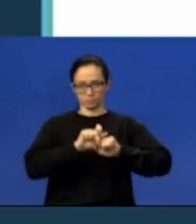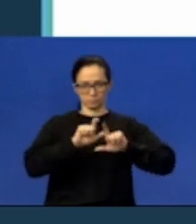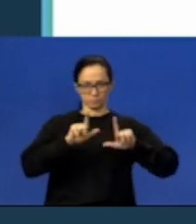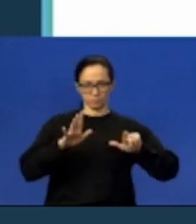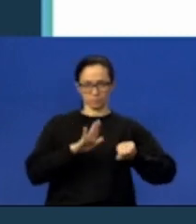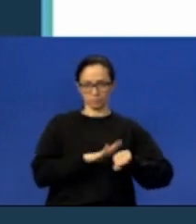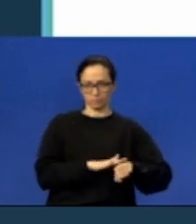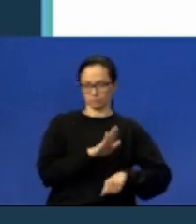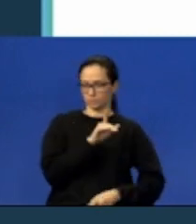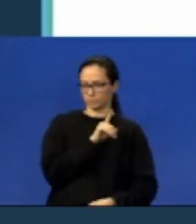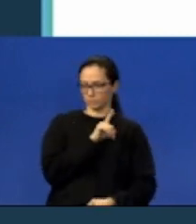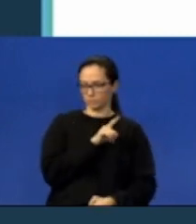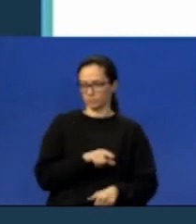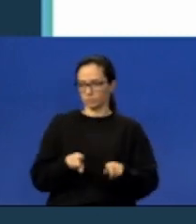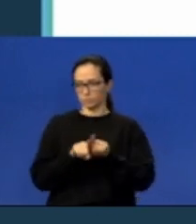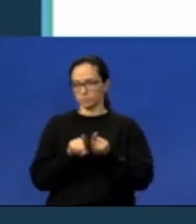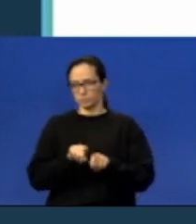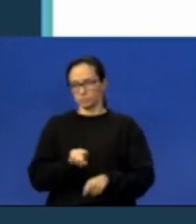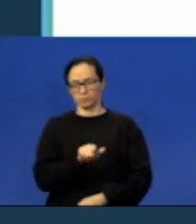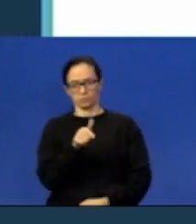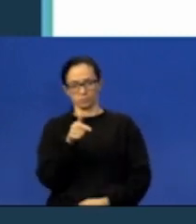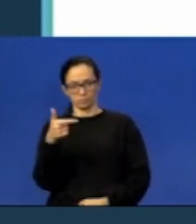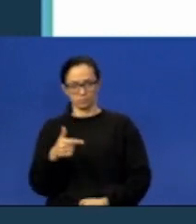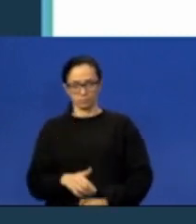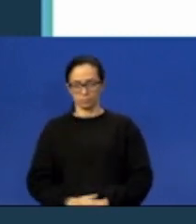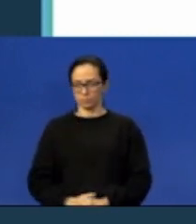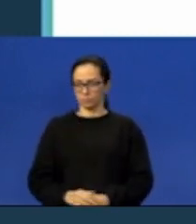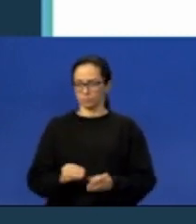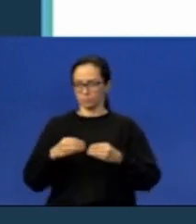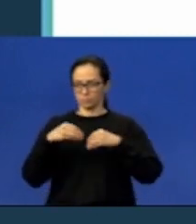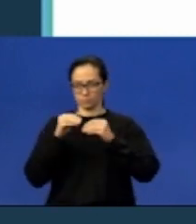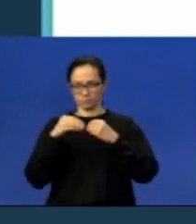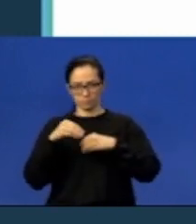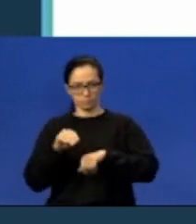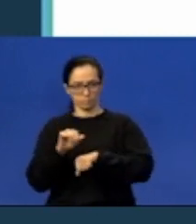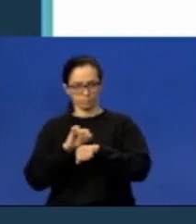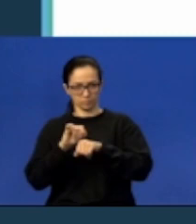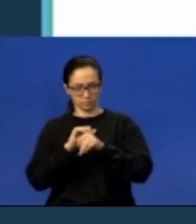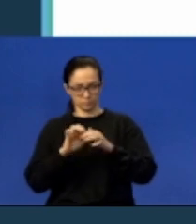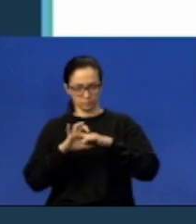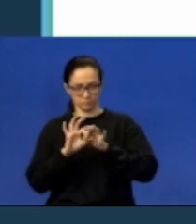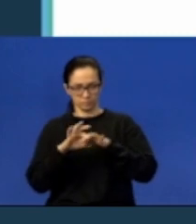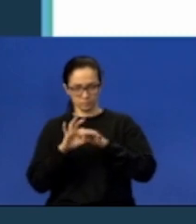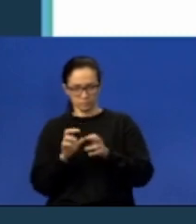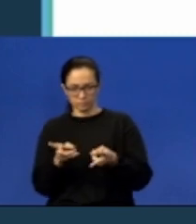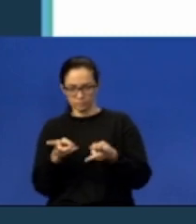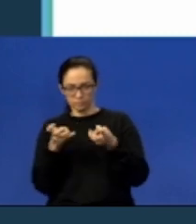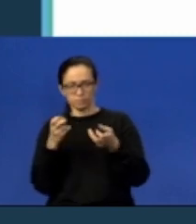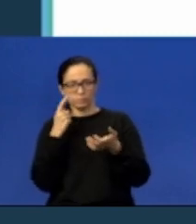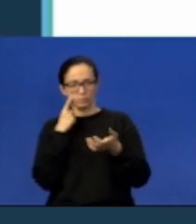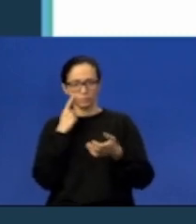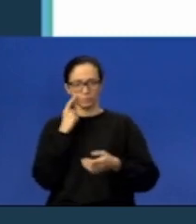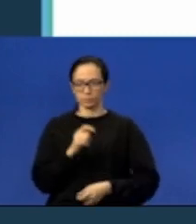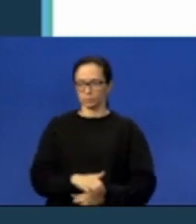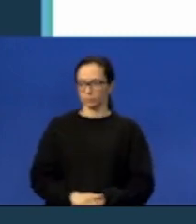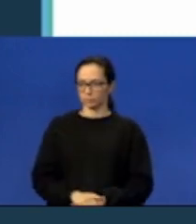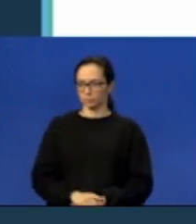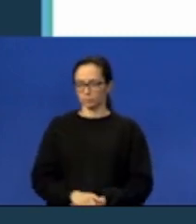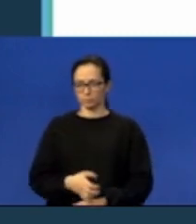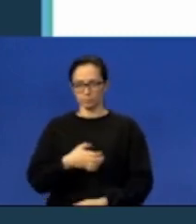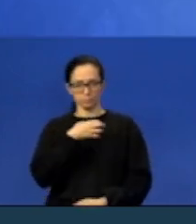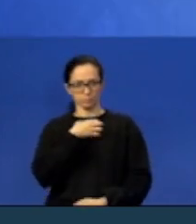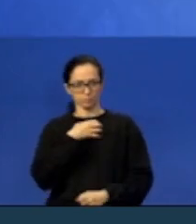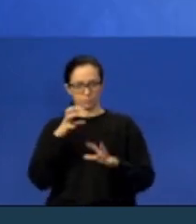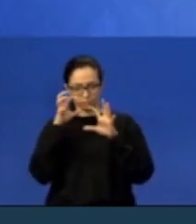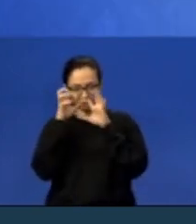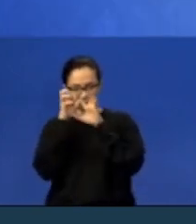clara e os tecidos moles, né, como os músculos, os tendões, os ligamentos e os órgãos vão ter uma coloração